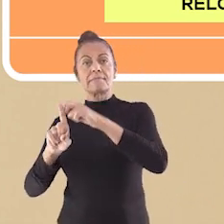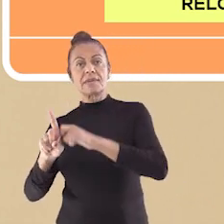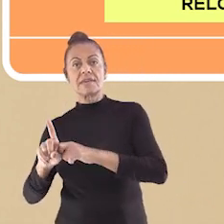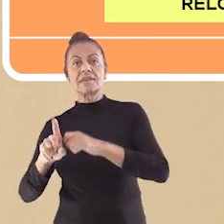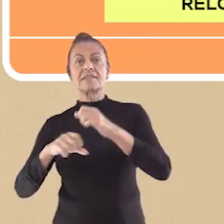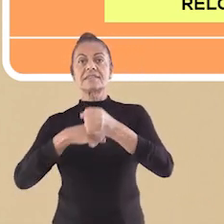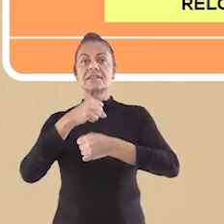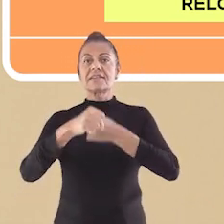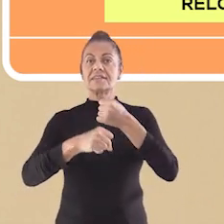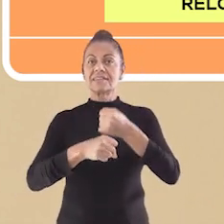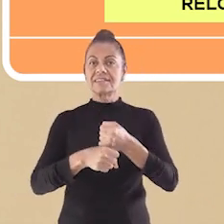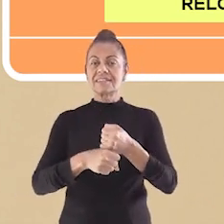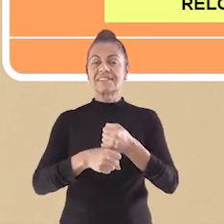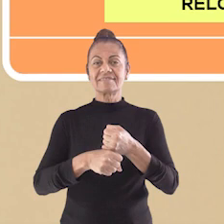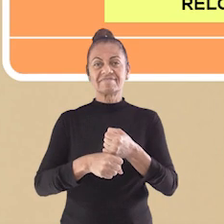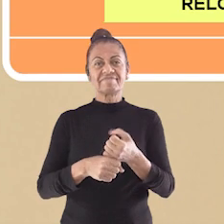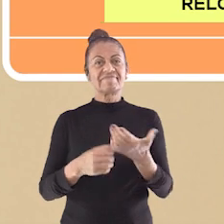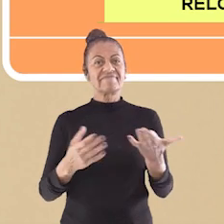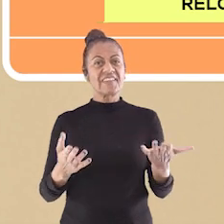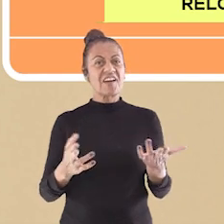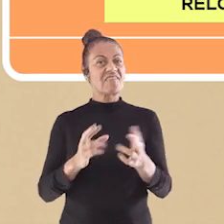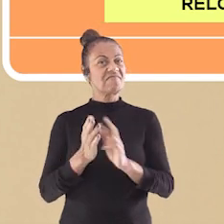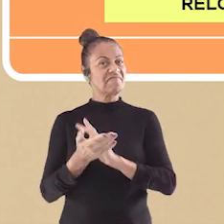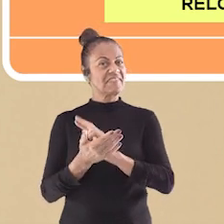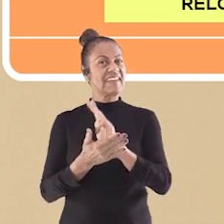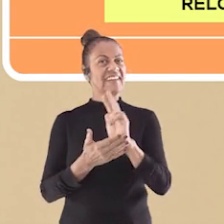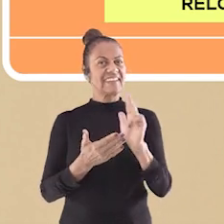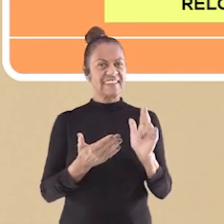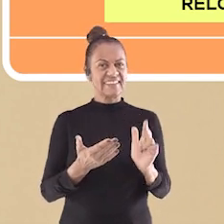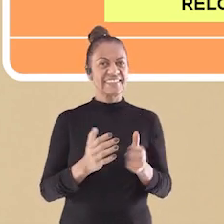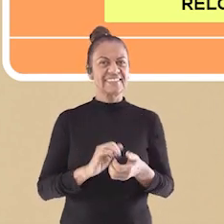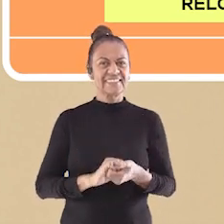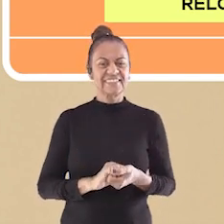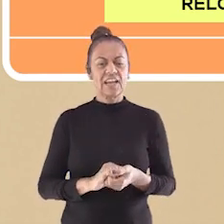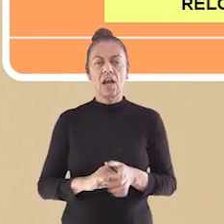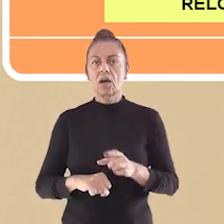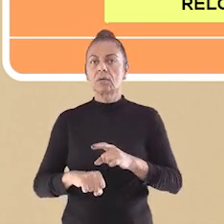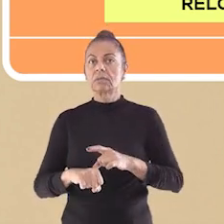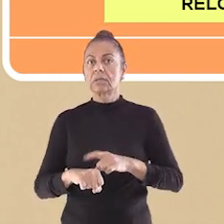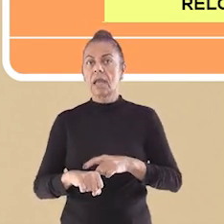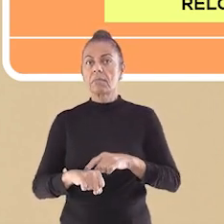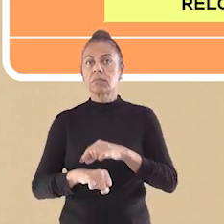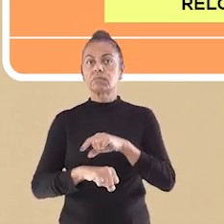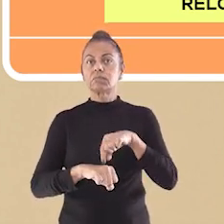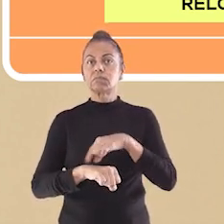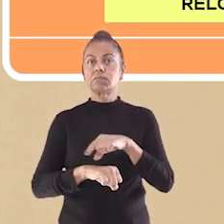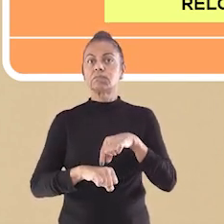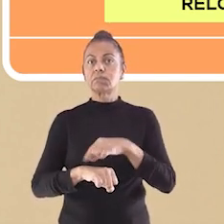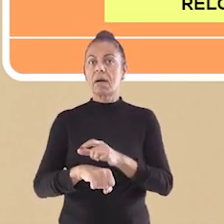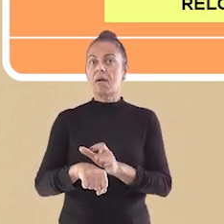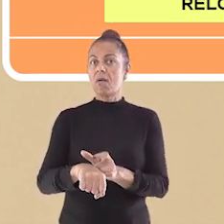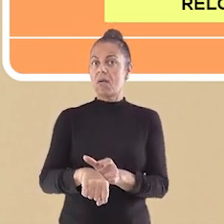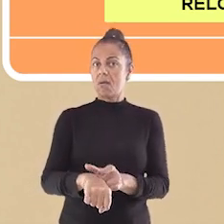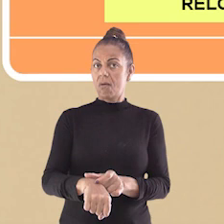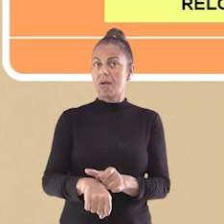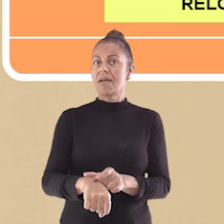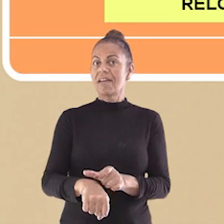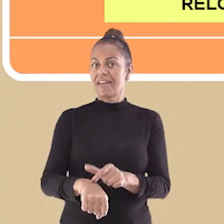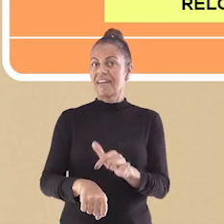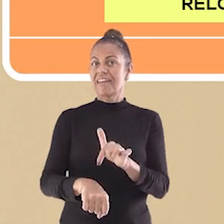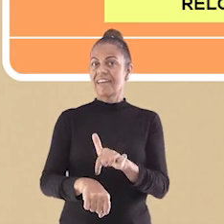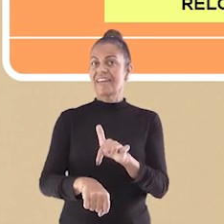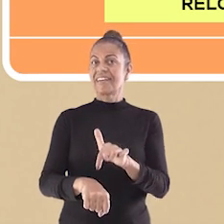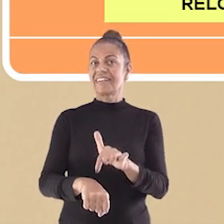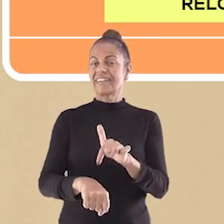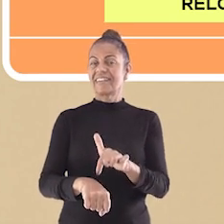Existem diferenças. Então vamos lá? O tempo pode ser medido através dos relógios, que